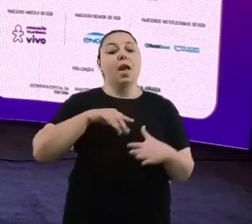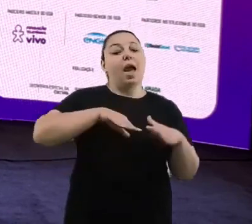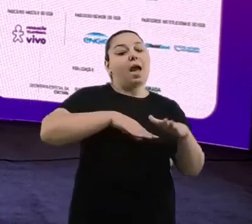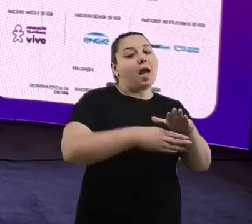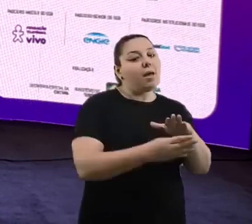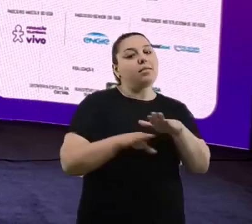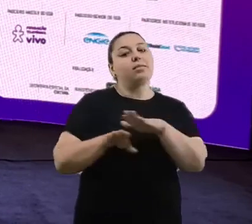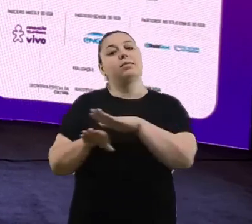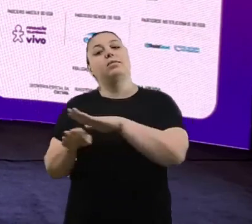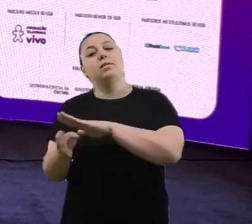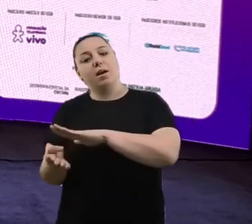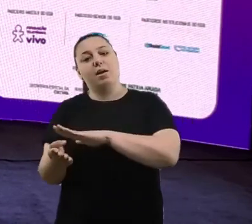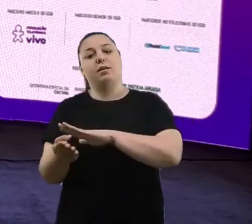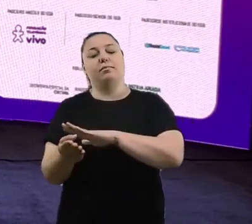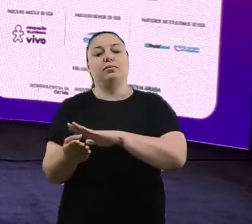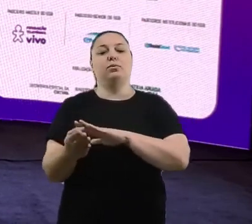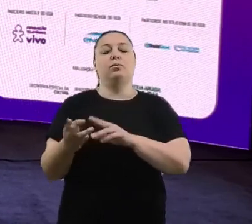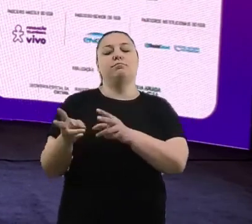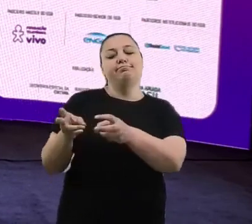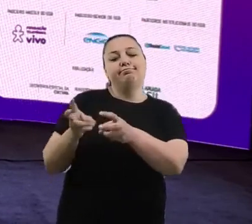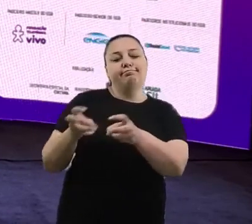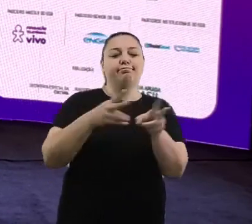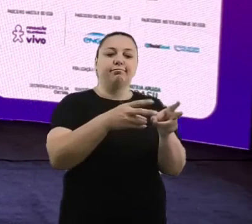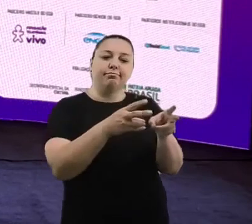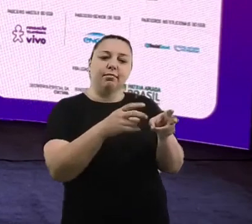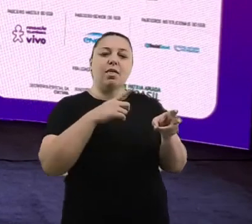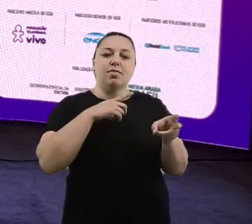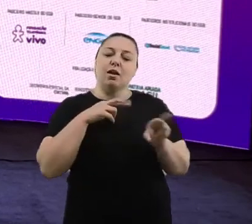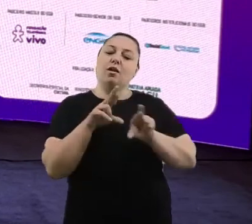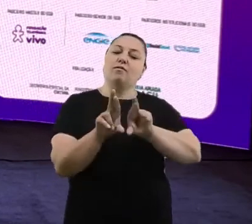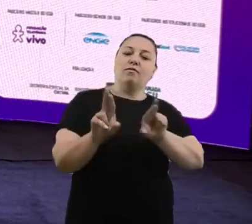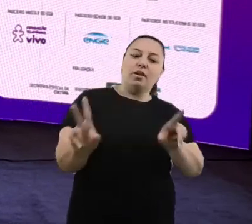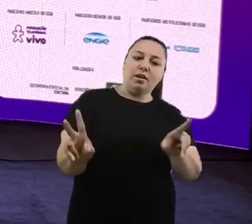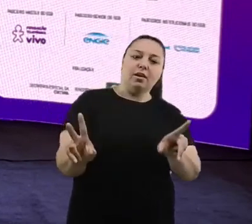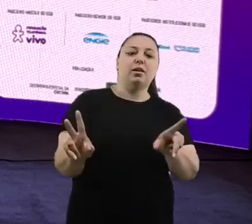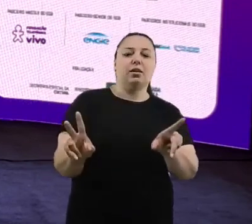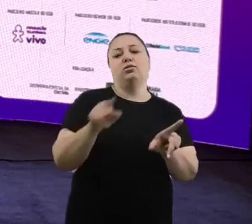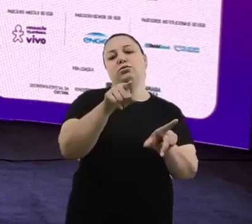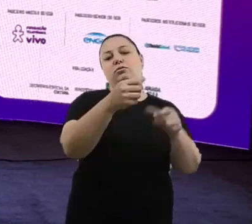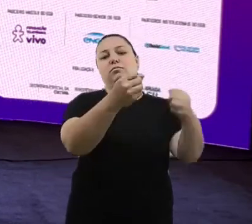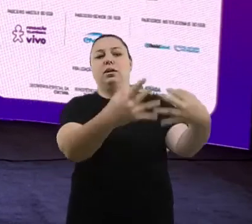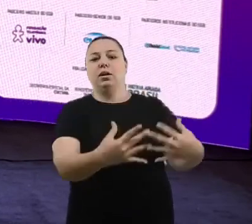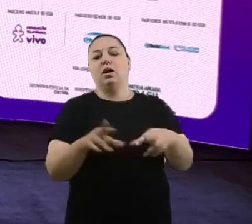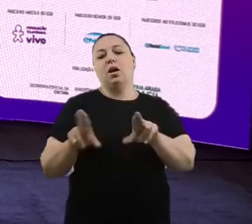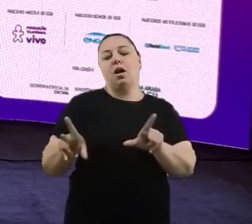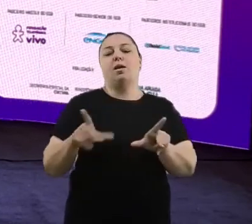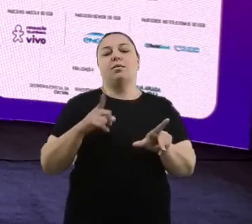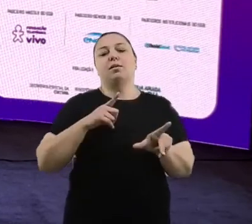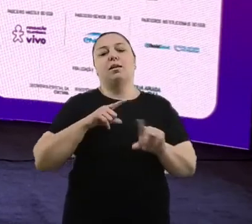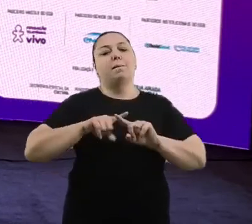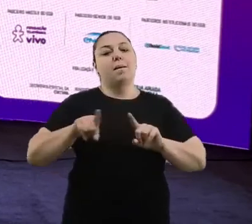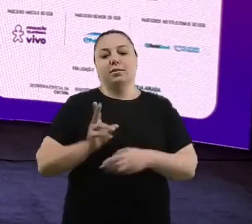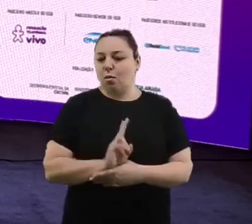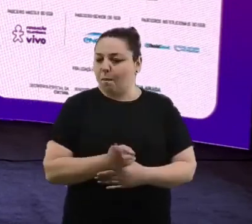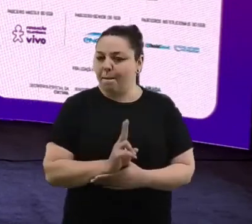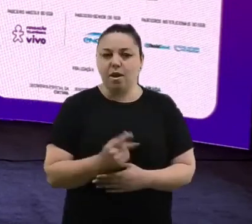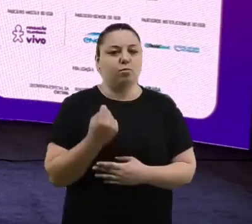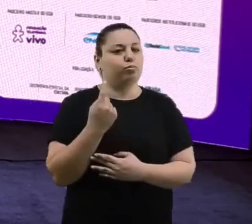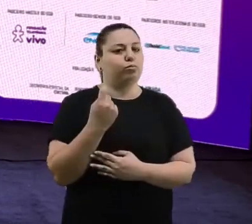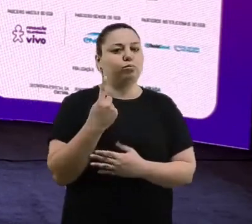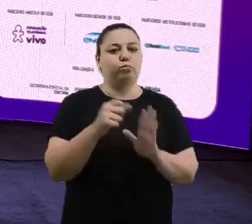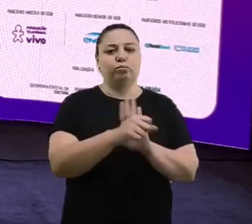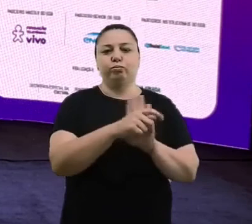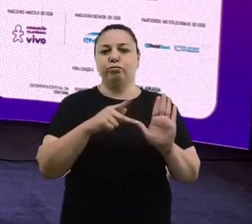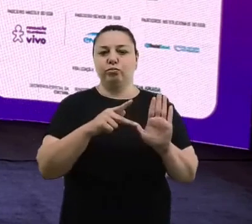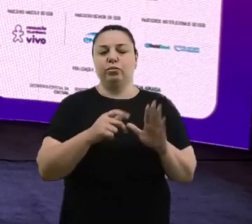conseguem processar a informação de acordo com a situação em si, mas o algoritmo é o mesmo. E a outra pergunta, me desculpa,